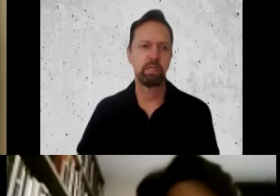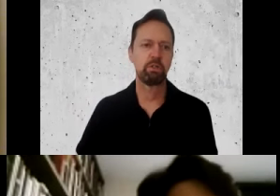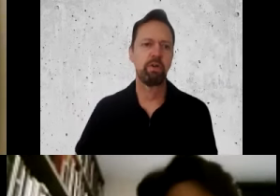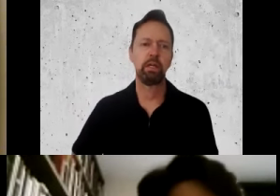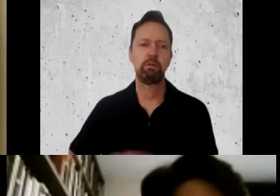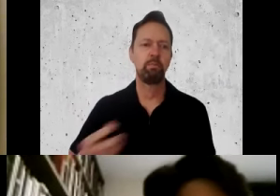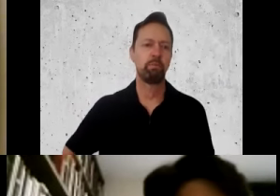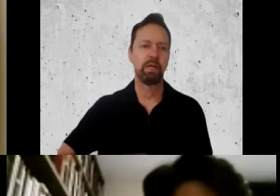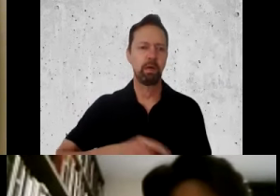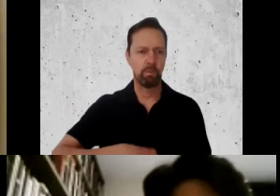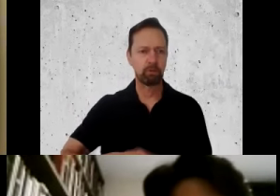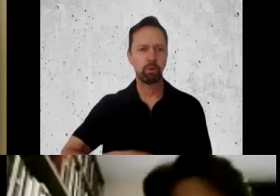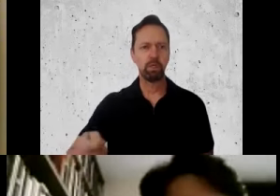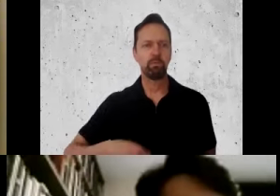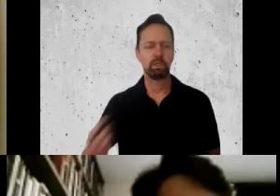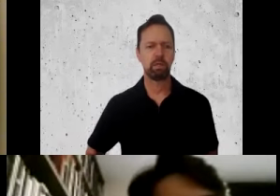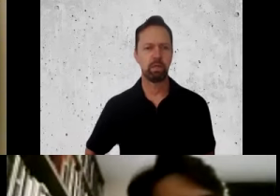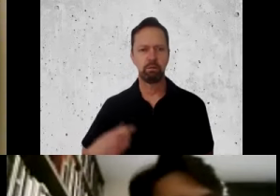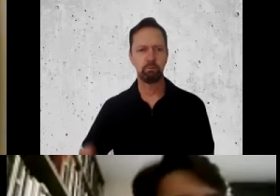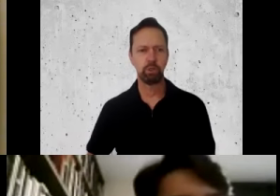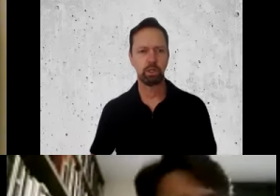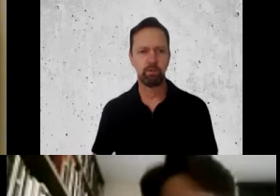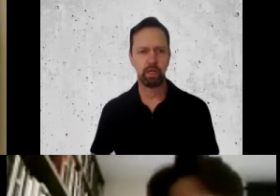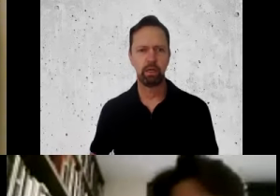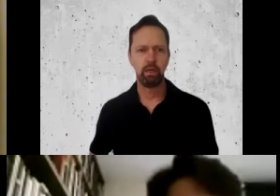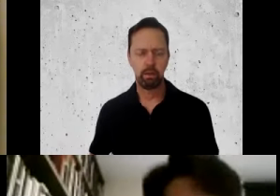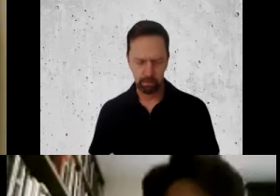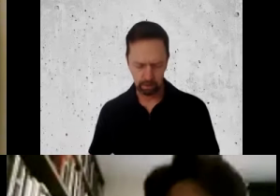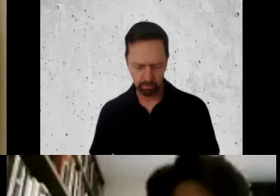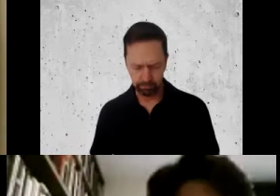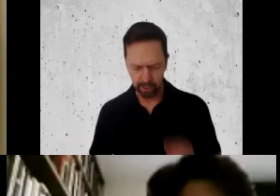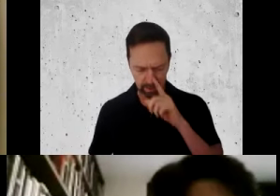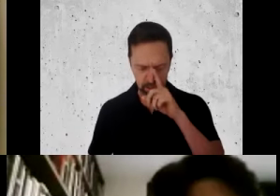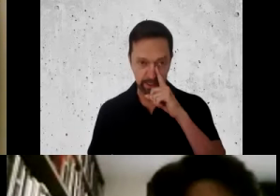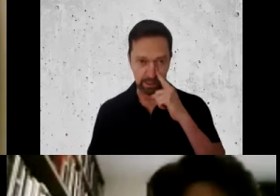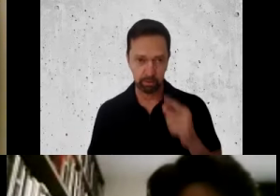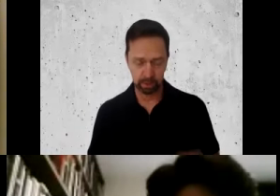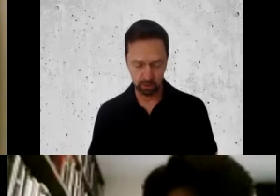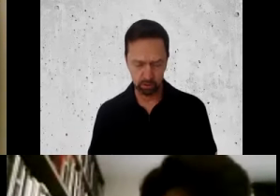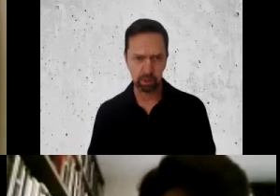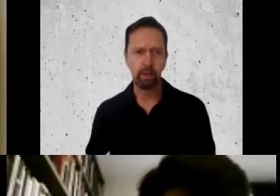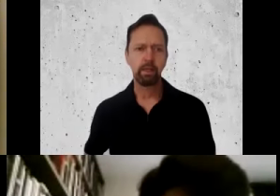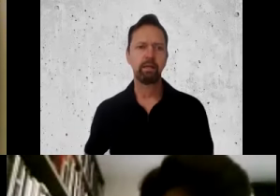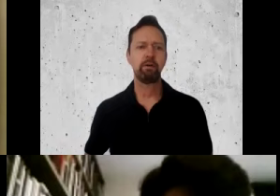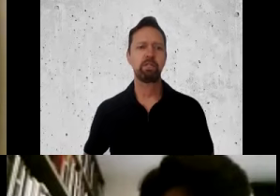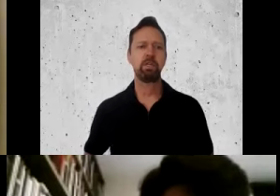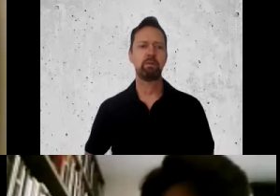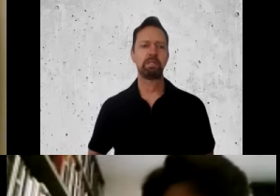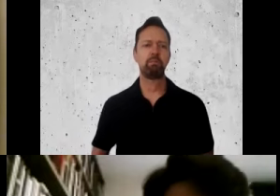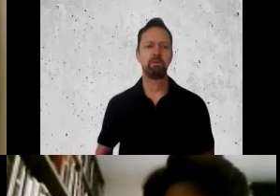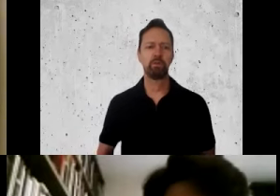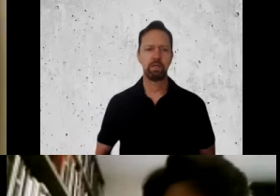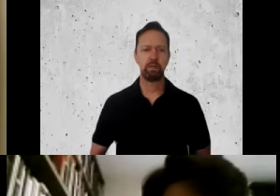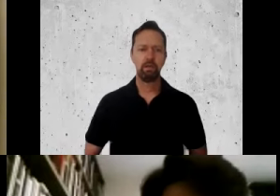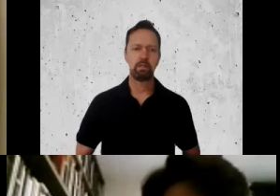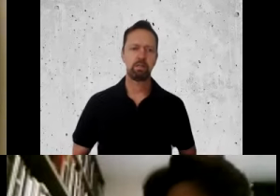E se não tiverem, não tem problema, eu marco aqui depois, um dia que tiverem, faz. A gente faz 5 pessoas hoje. E a ideia é o seguinte: